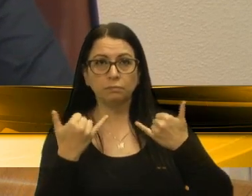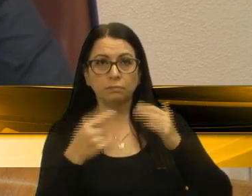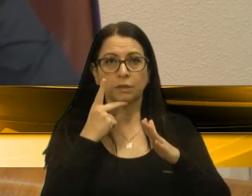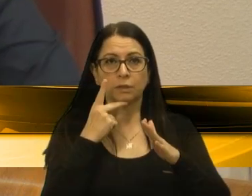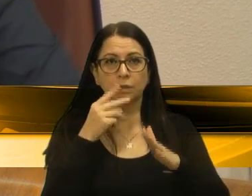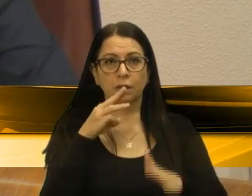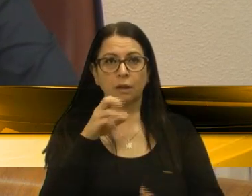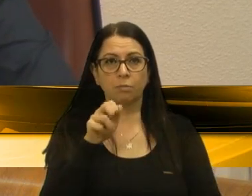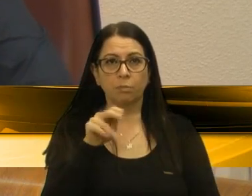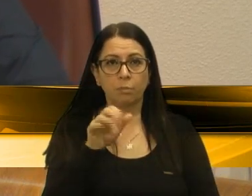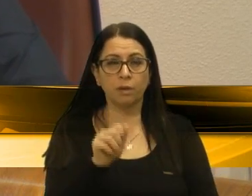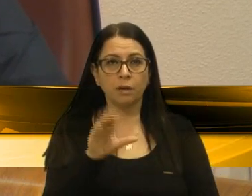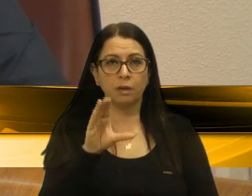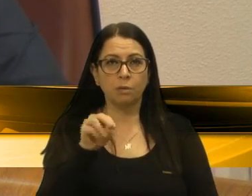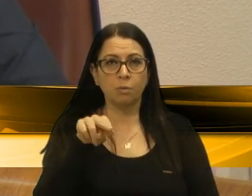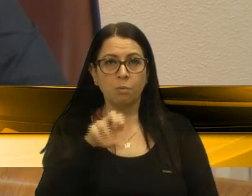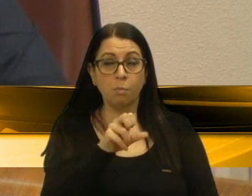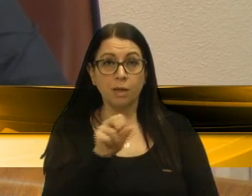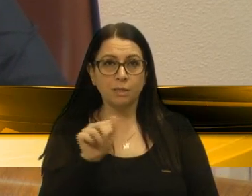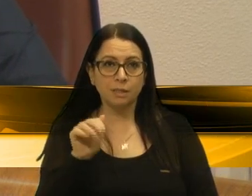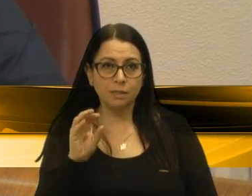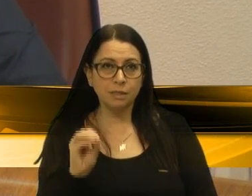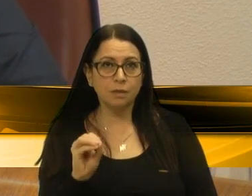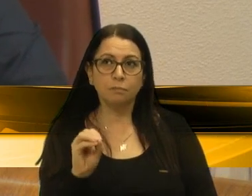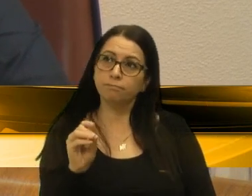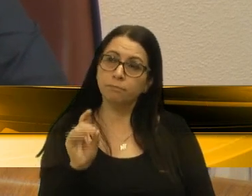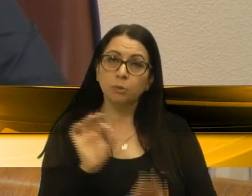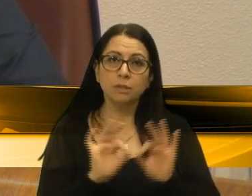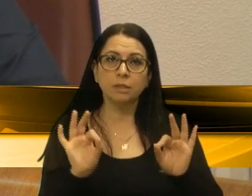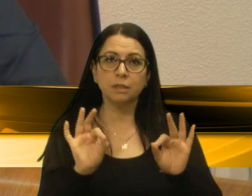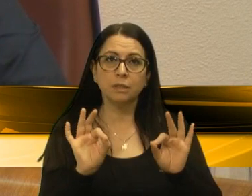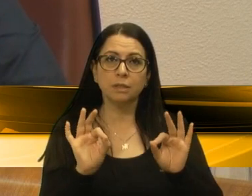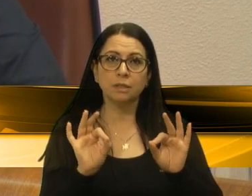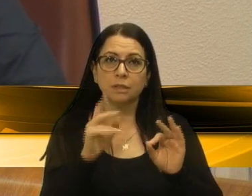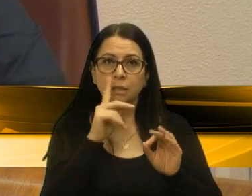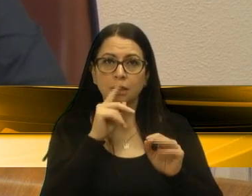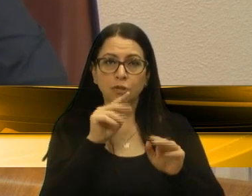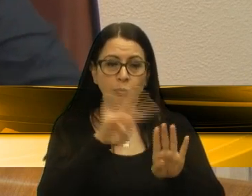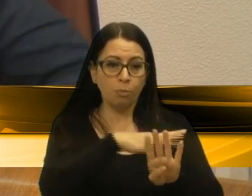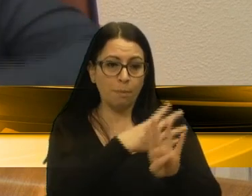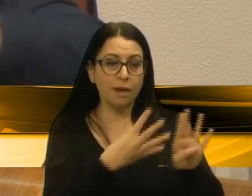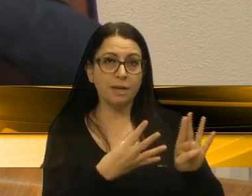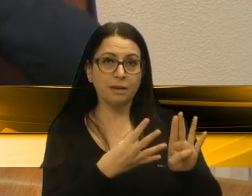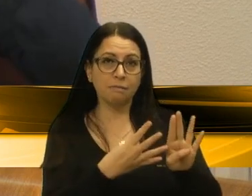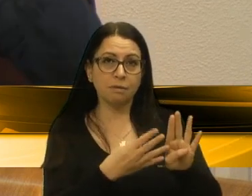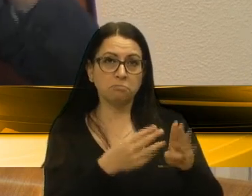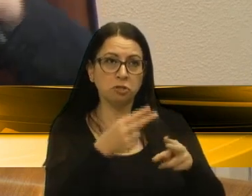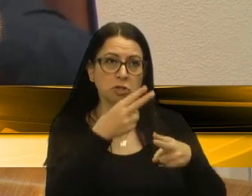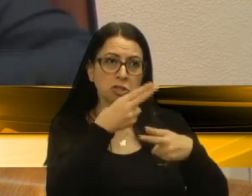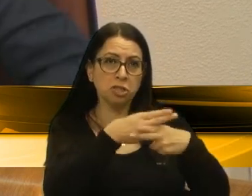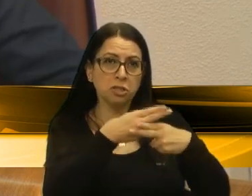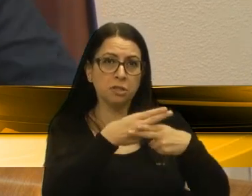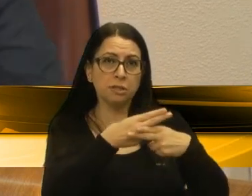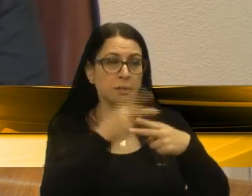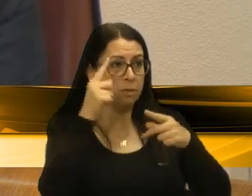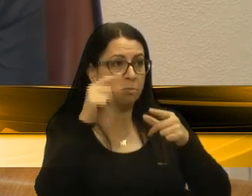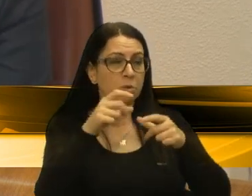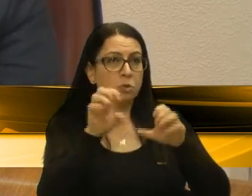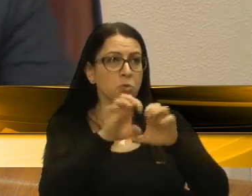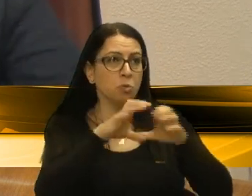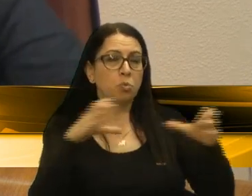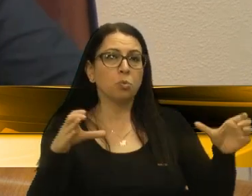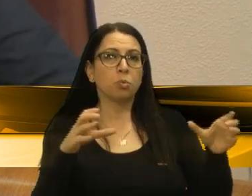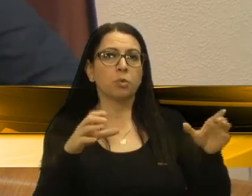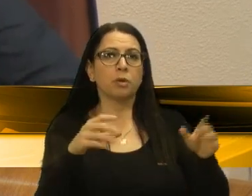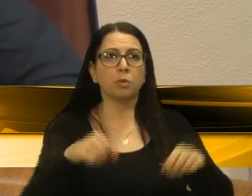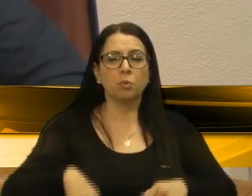de 5%. Você sabe o que isso significa? Significa que se botar 5% a menos de passageiro, o impacto disso na tarifa é de 12